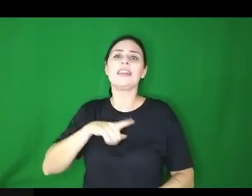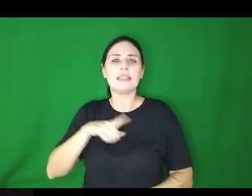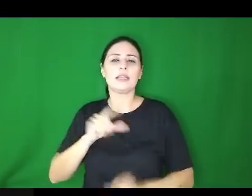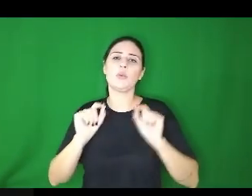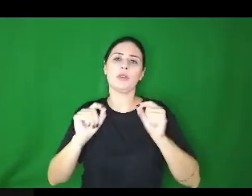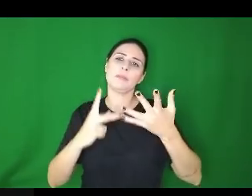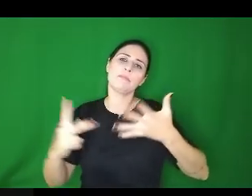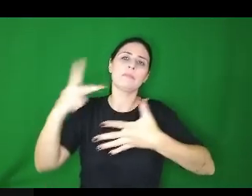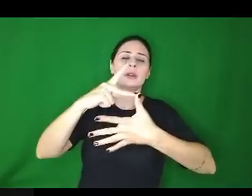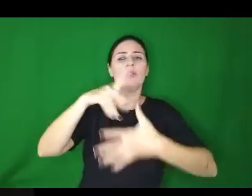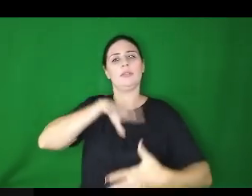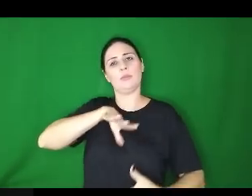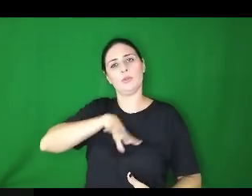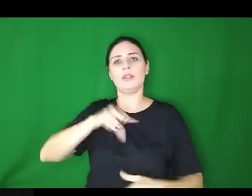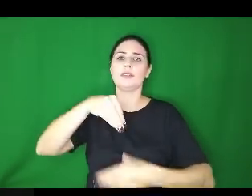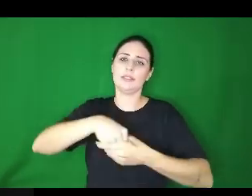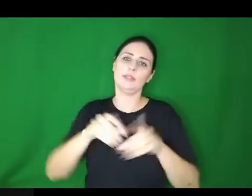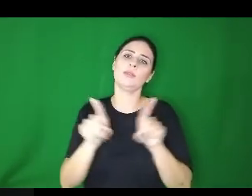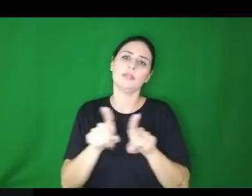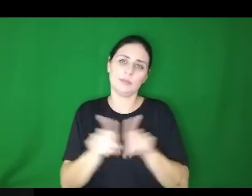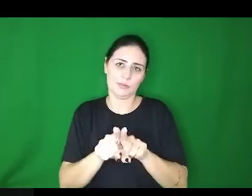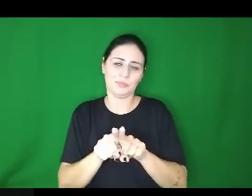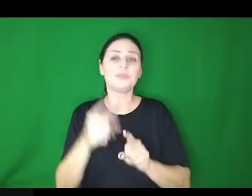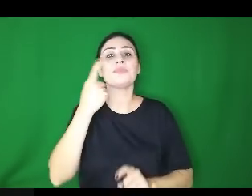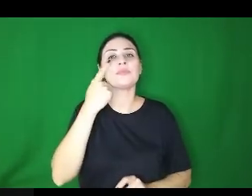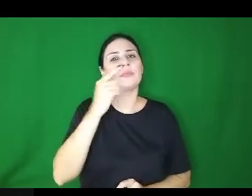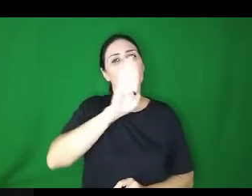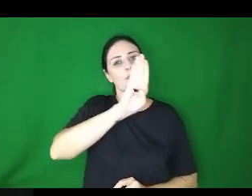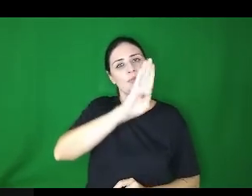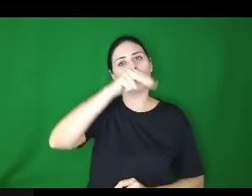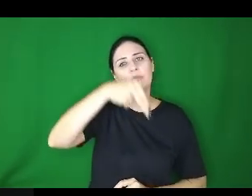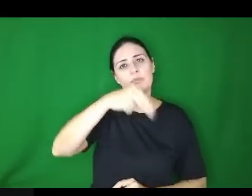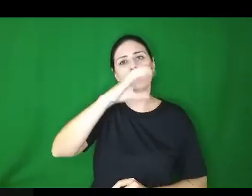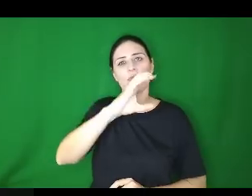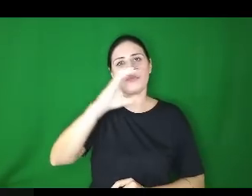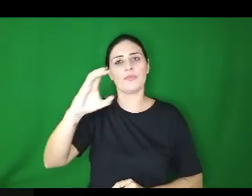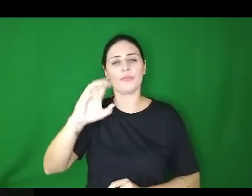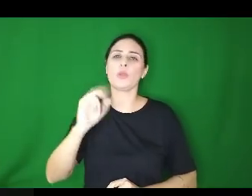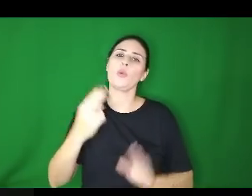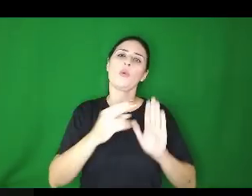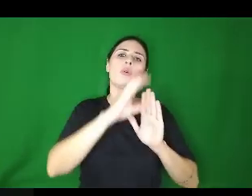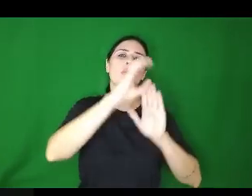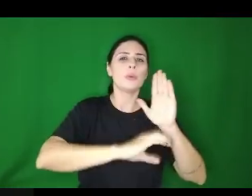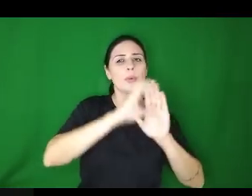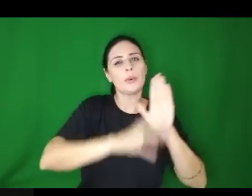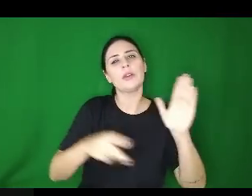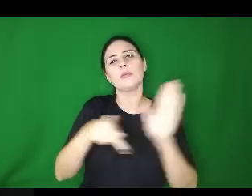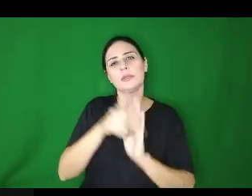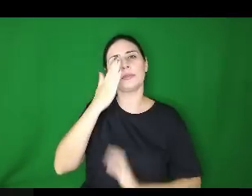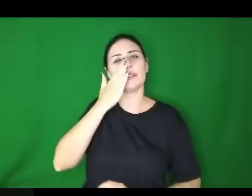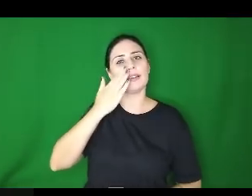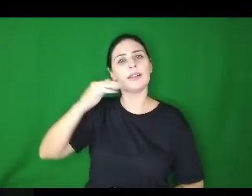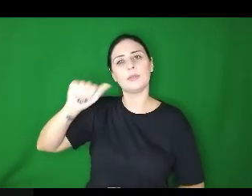outras coisas por um bom tempo. Então, eu não tenho dúvida de que ele merece um